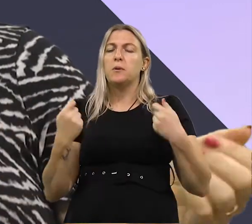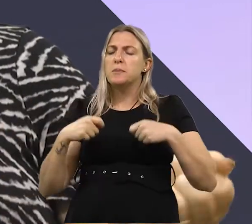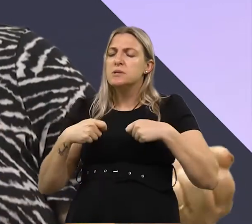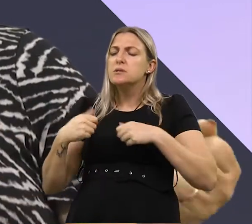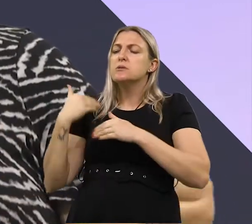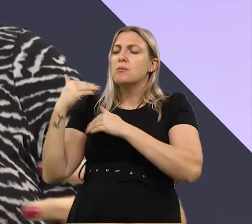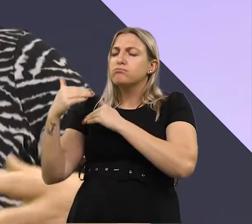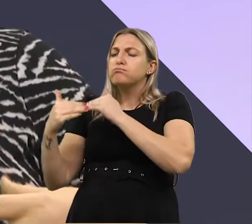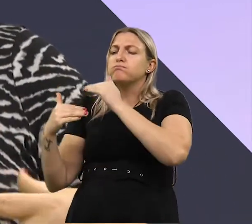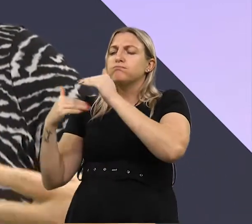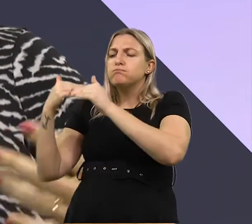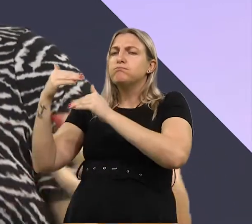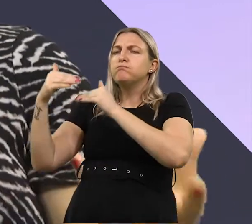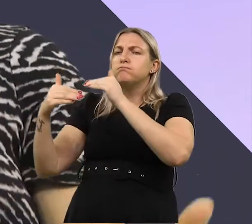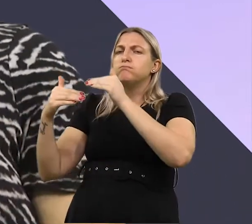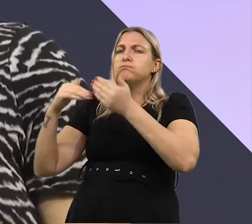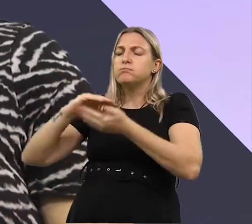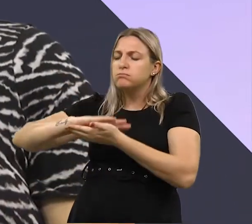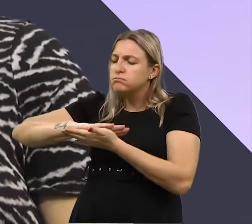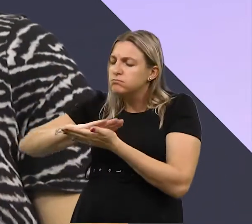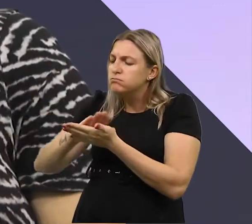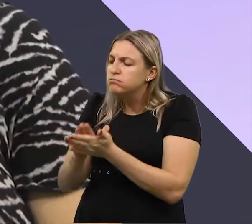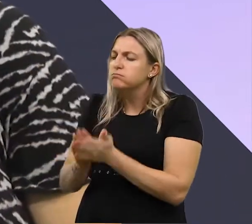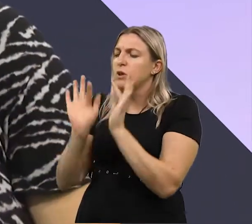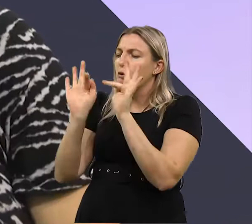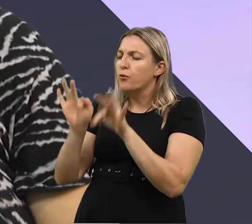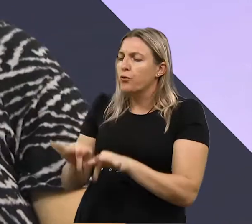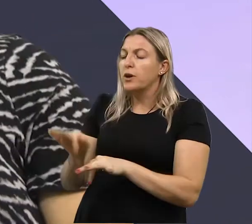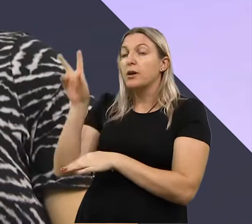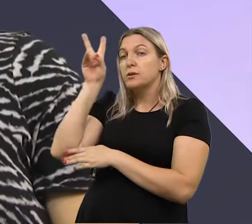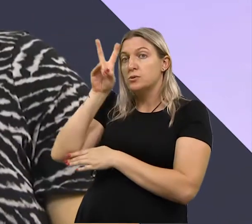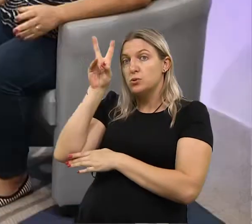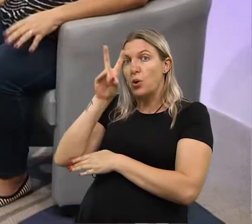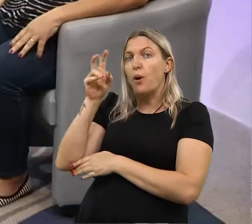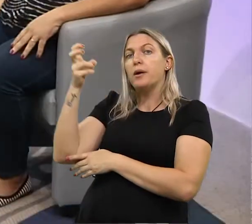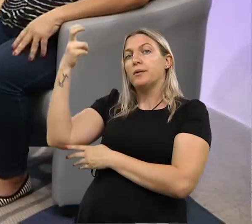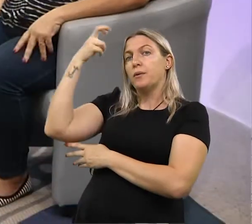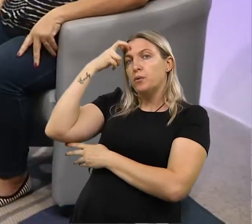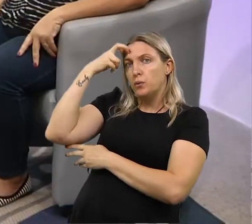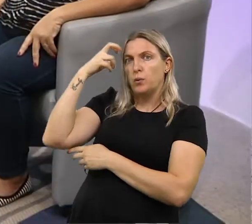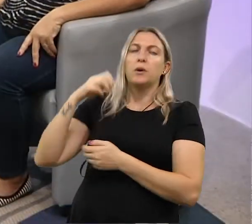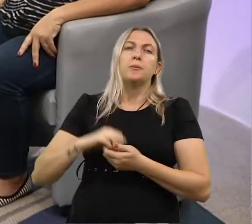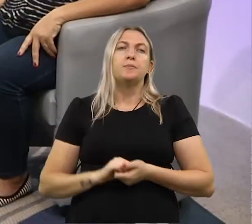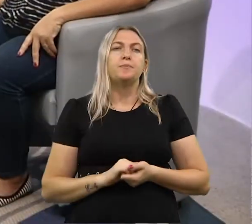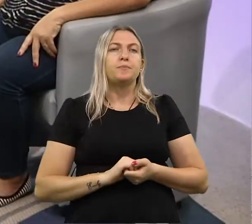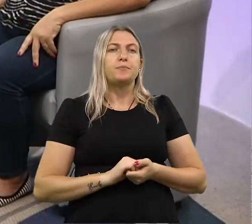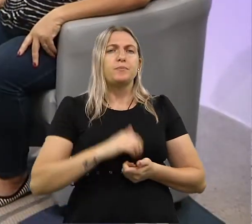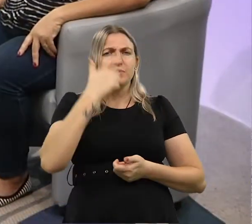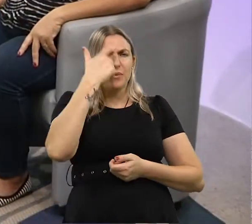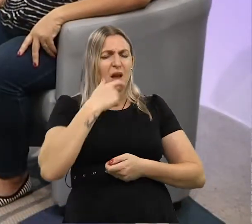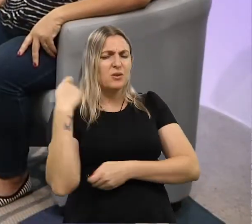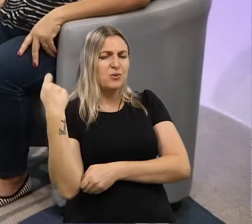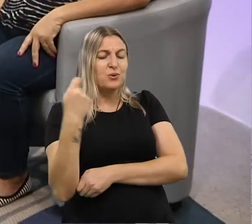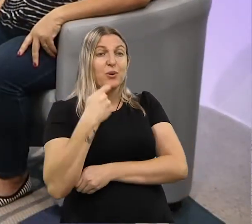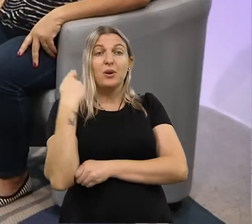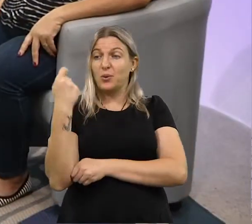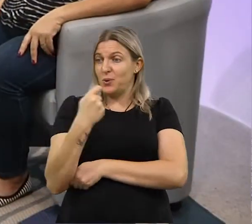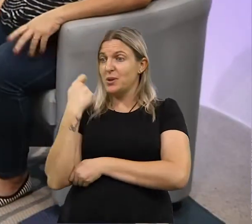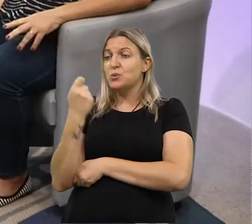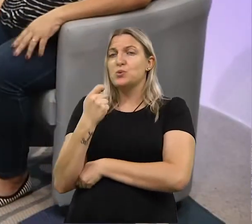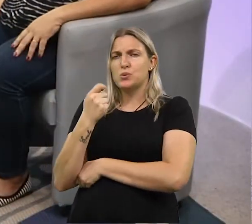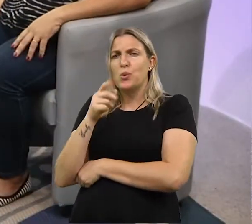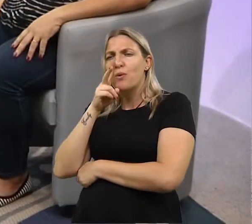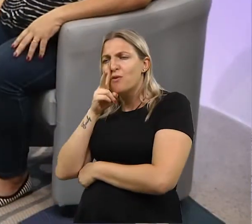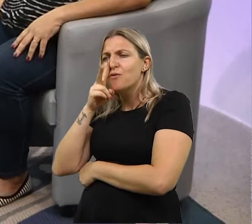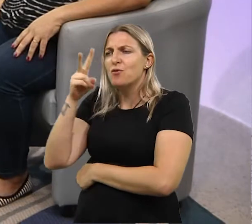nós precisamos fazer de uma história, né, de uma herança cultural que a gente tem. E eu acho que aqui o Rio Grande do Sul ele tem isso até bem